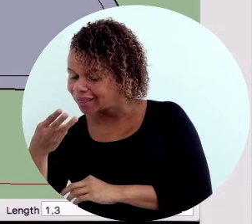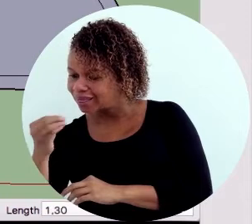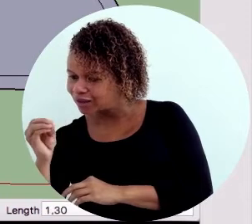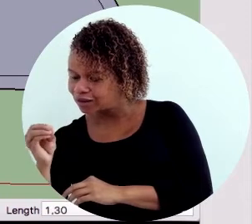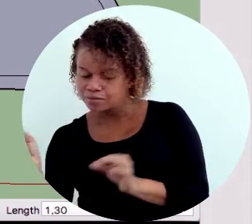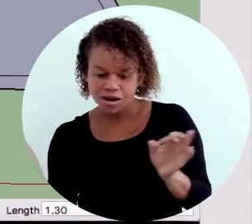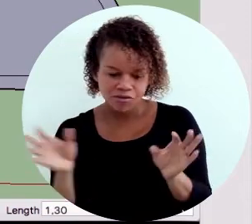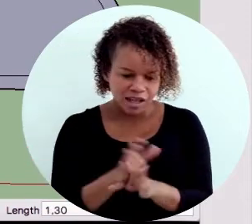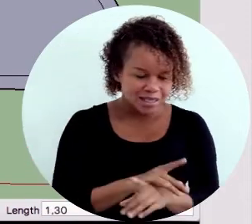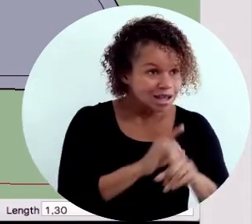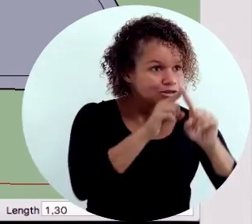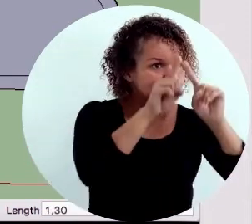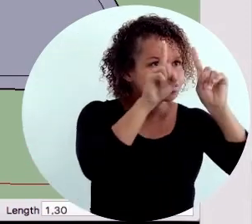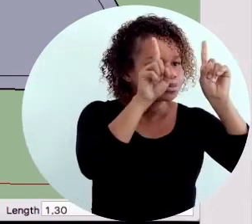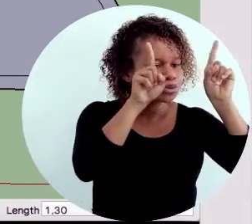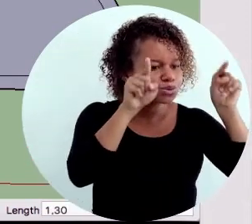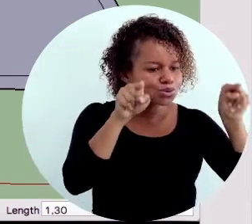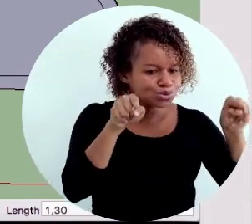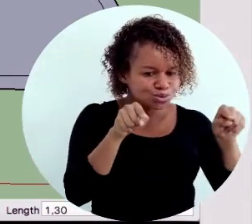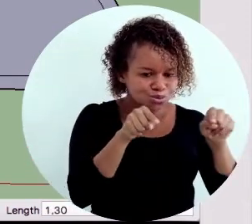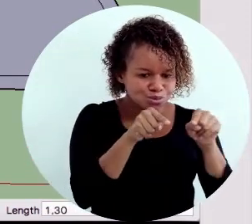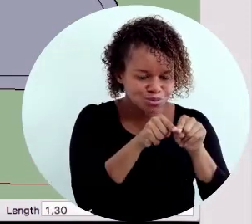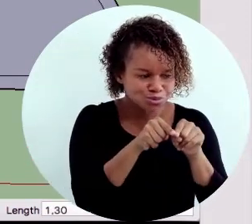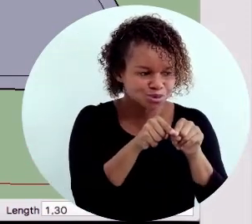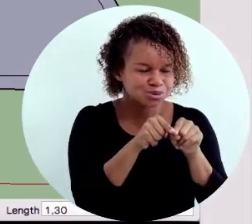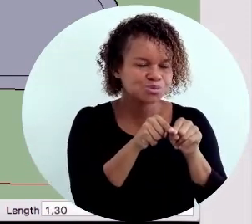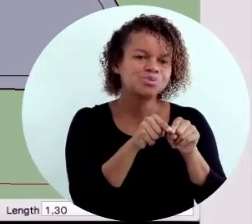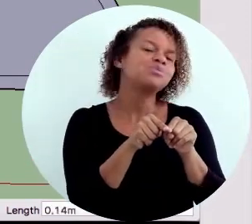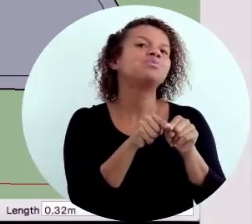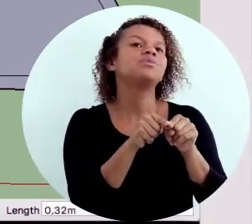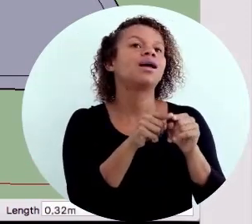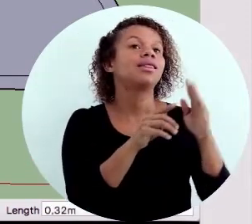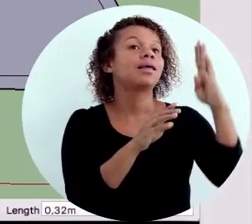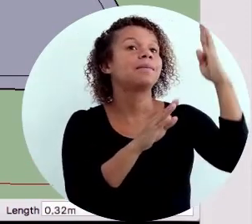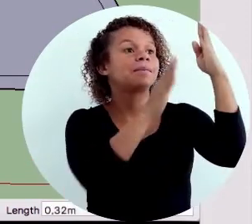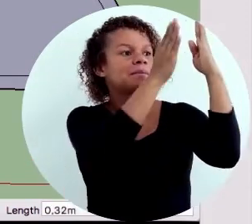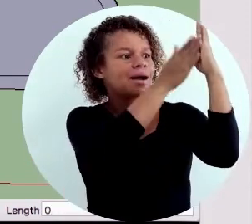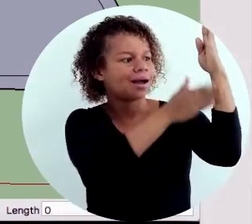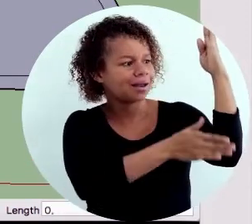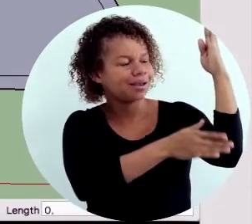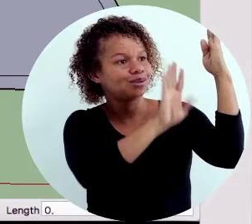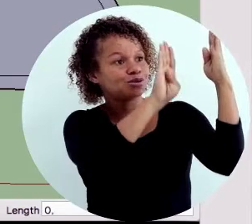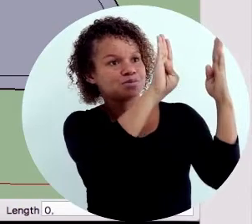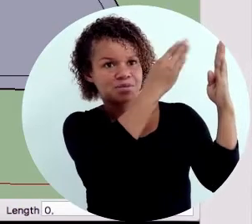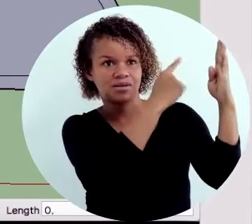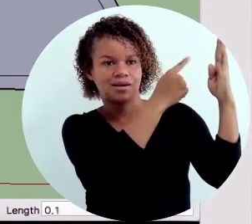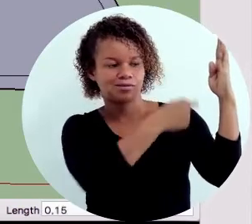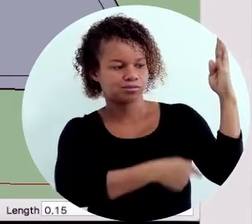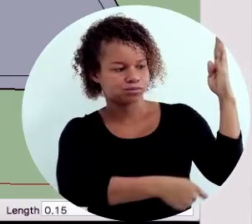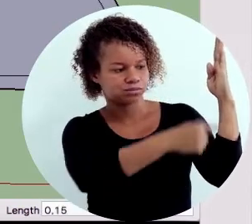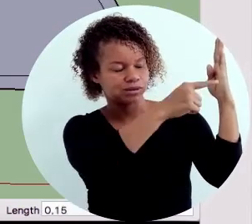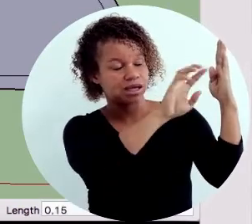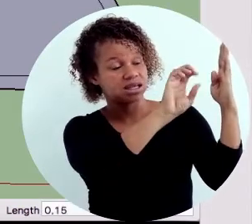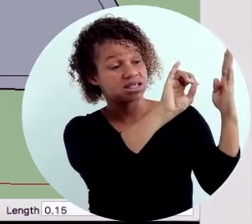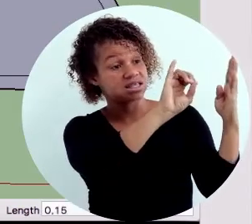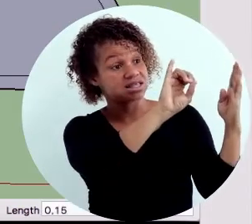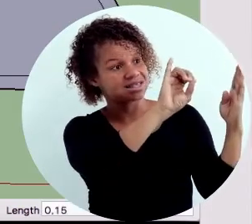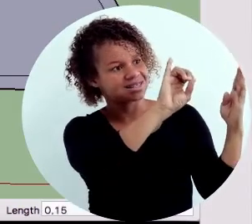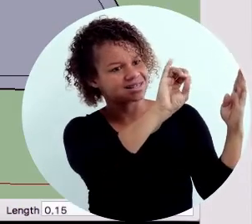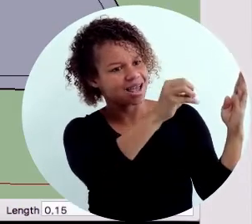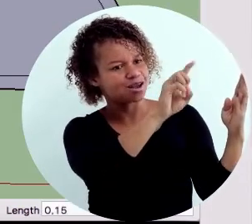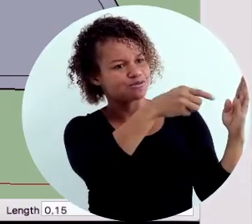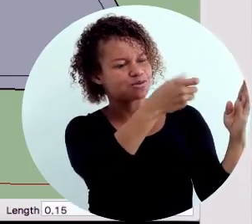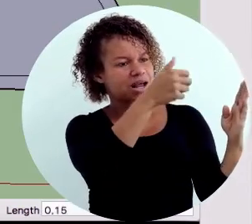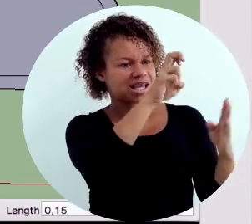finalizar, a espessura da parede do banheiro de 0,15. E